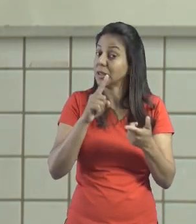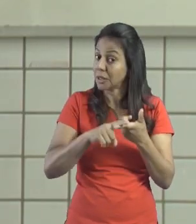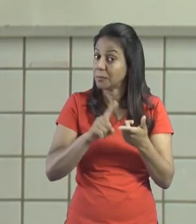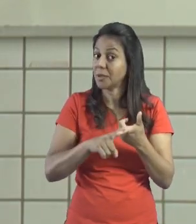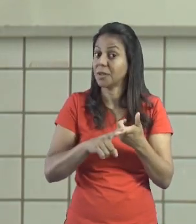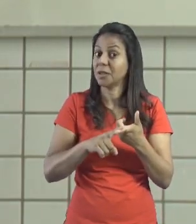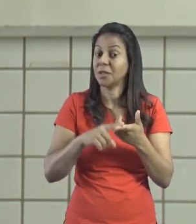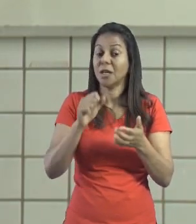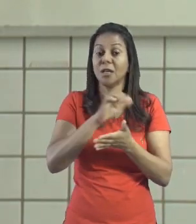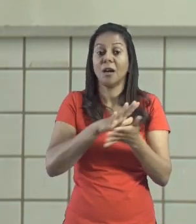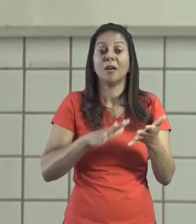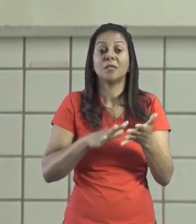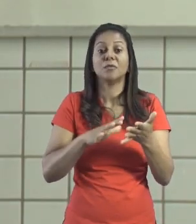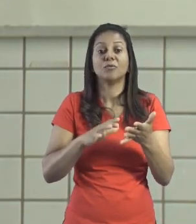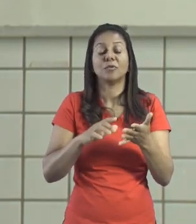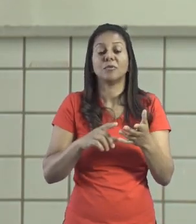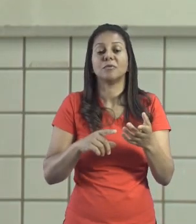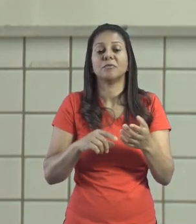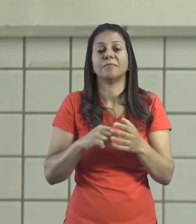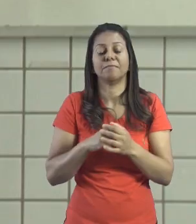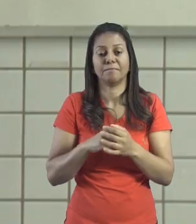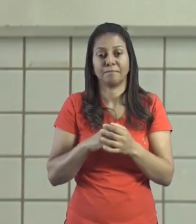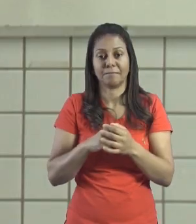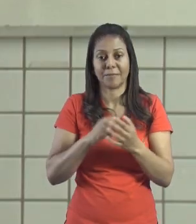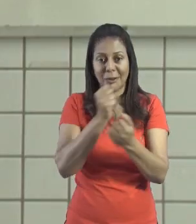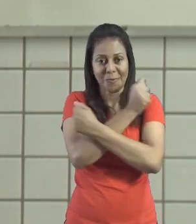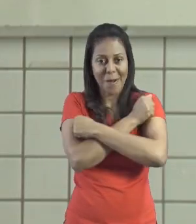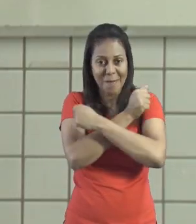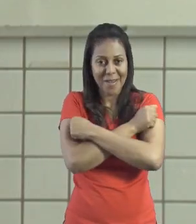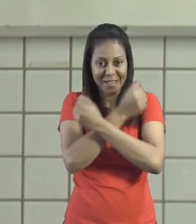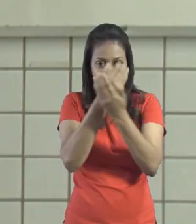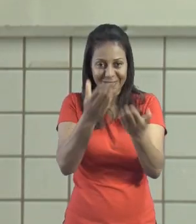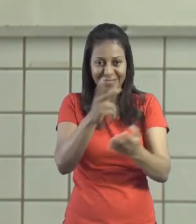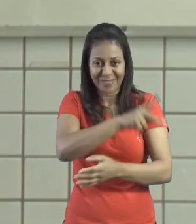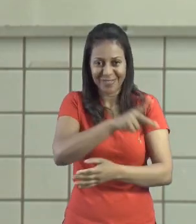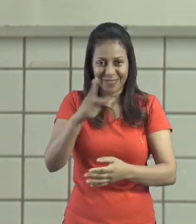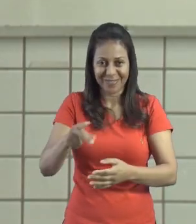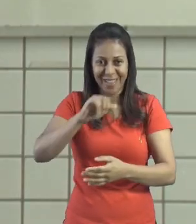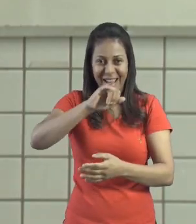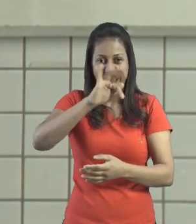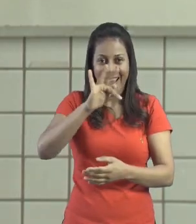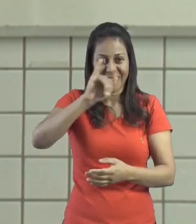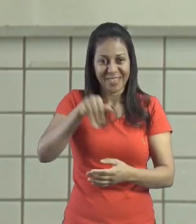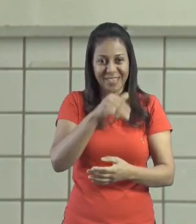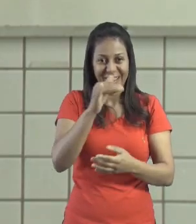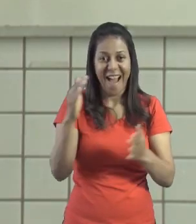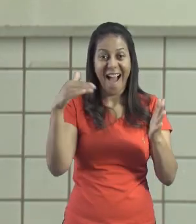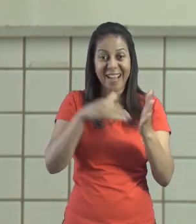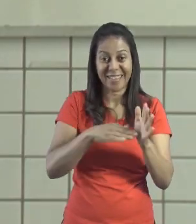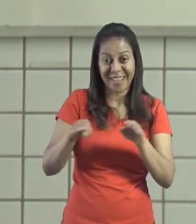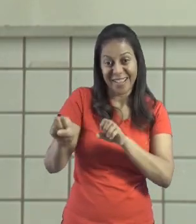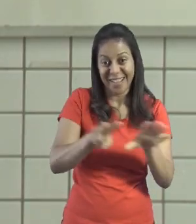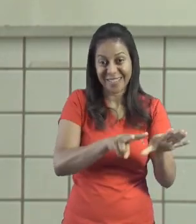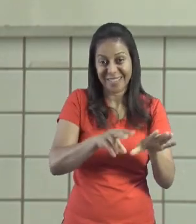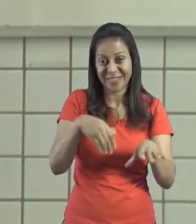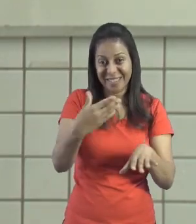os exercícios que lá estão postos. Um abraço do vosso professor FJ e até a nossa próxima aula.